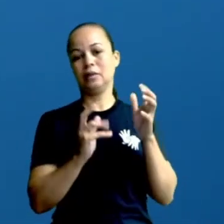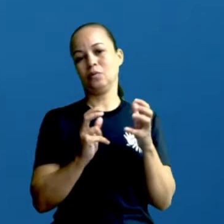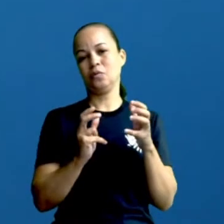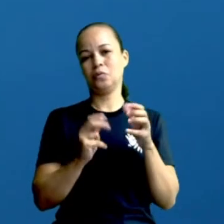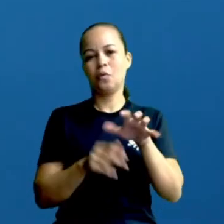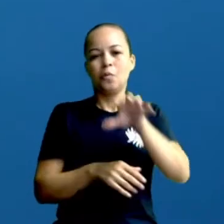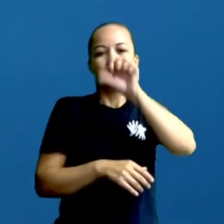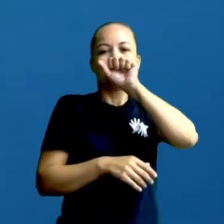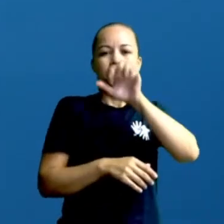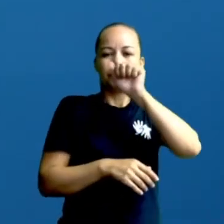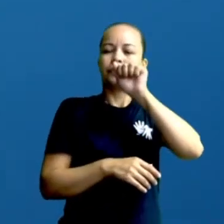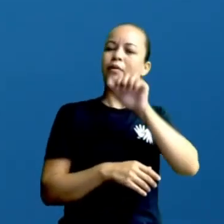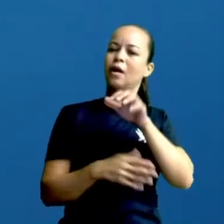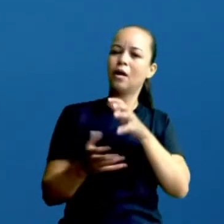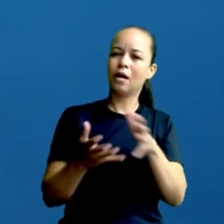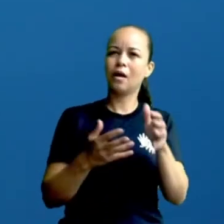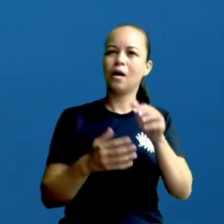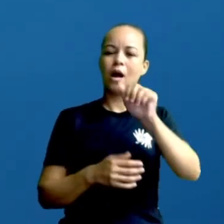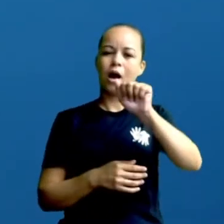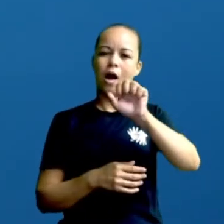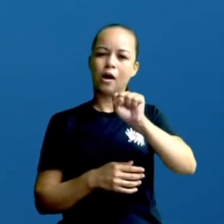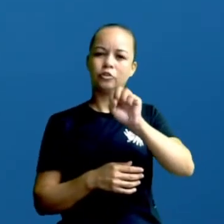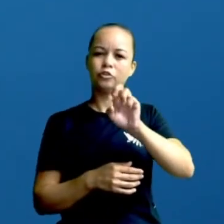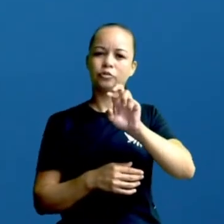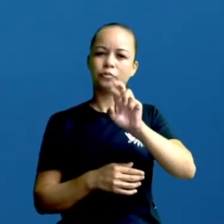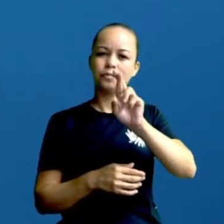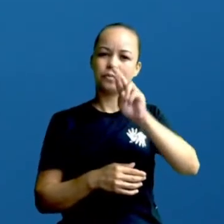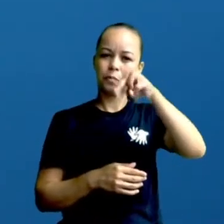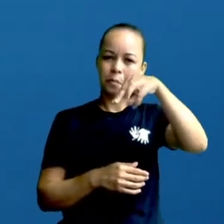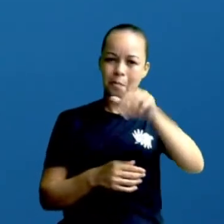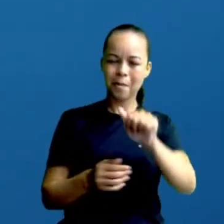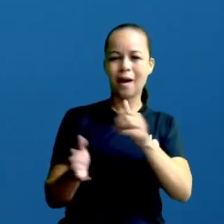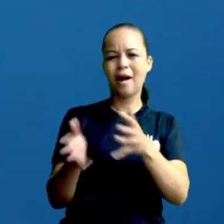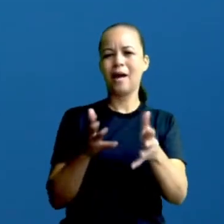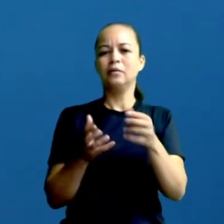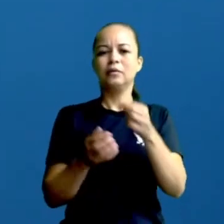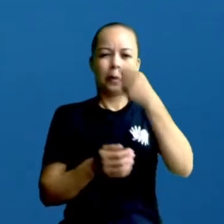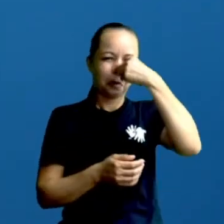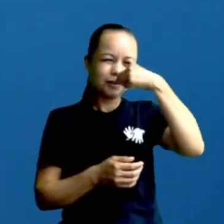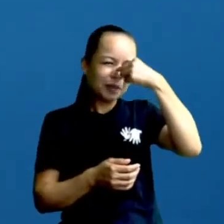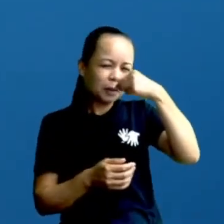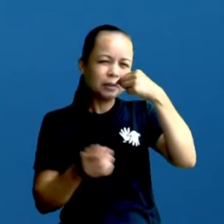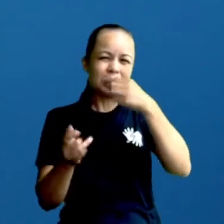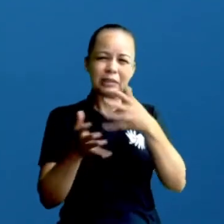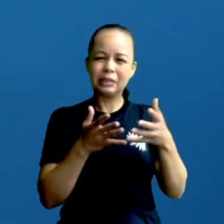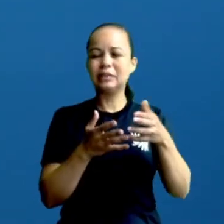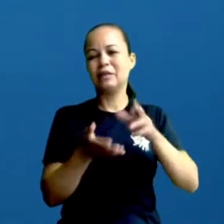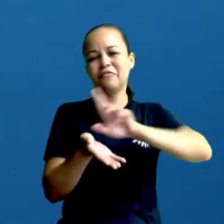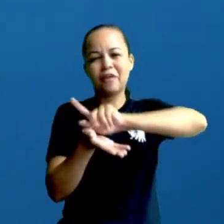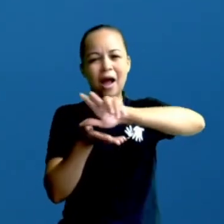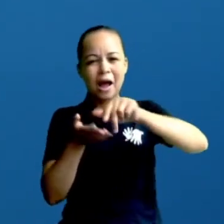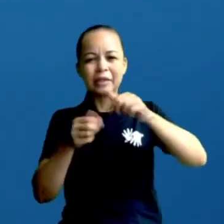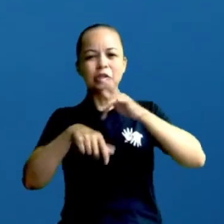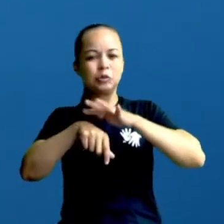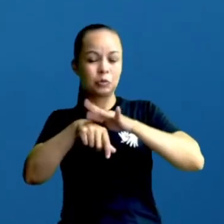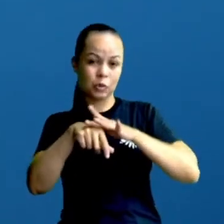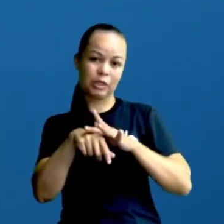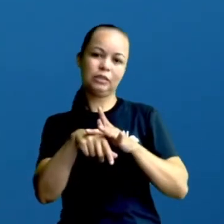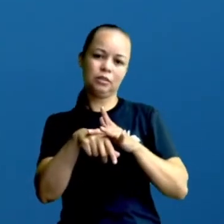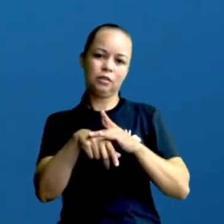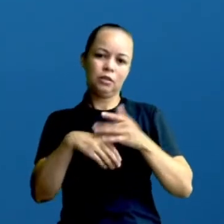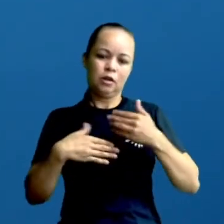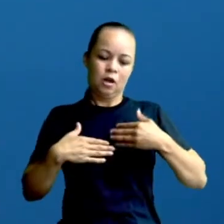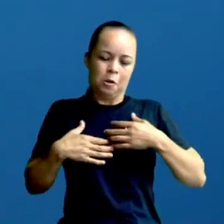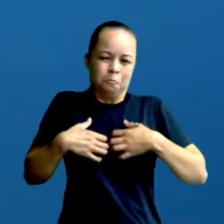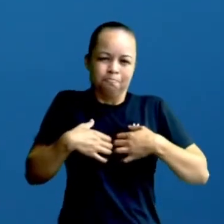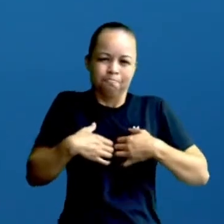com asma, com algum tipo de inflamação, renite, sinusite e outras inflamações que vão